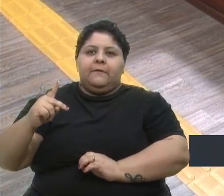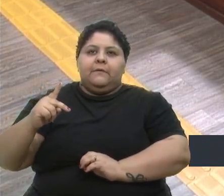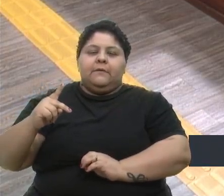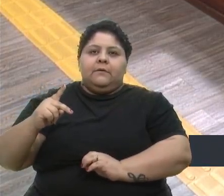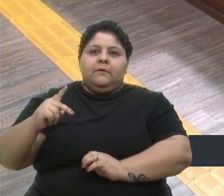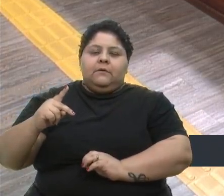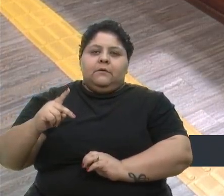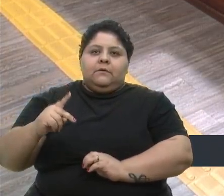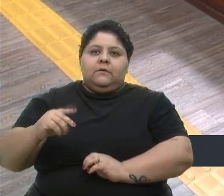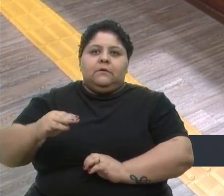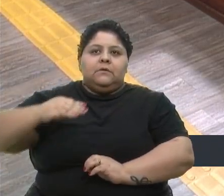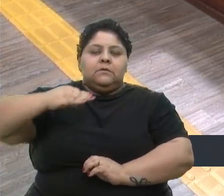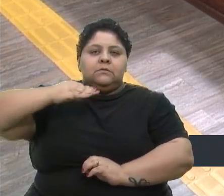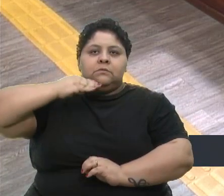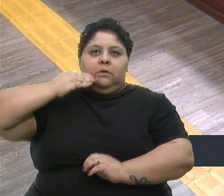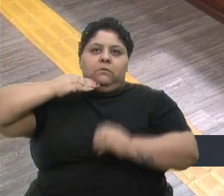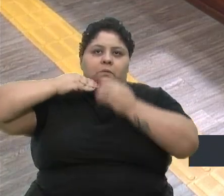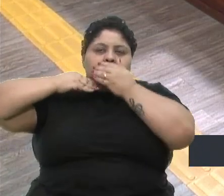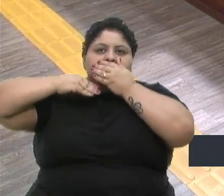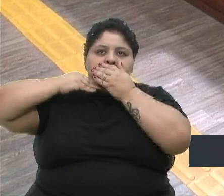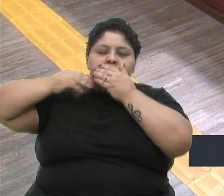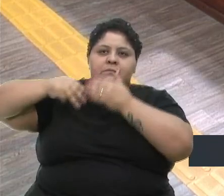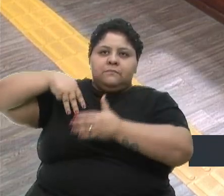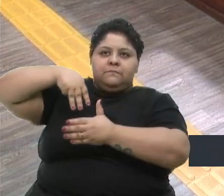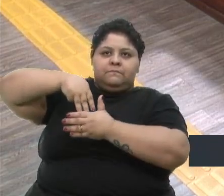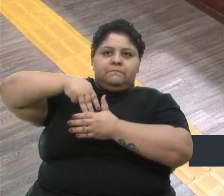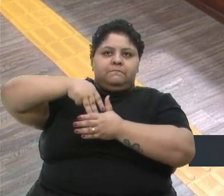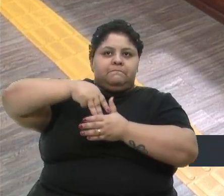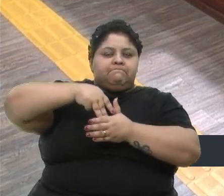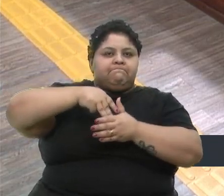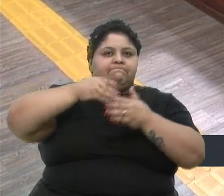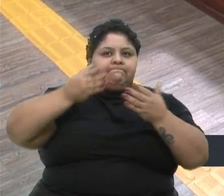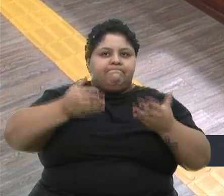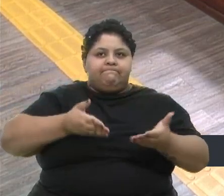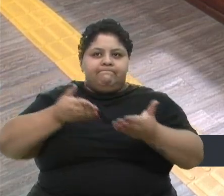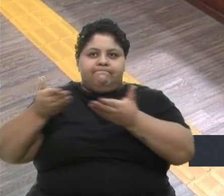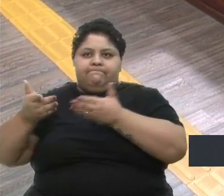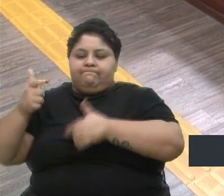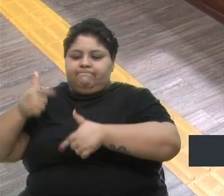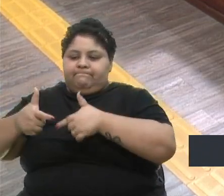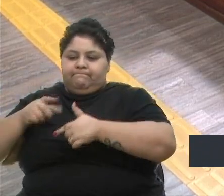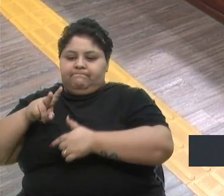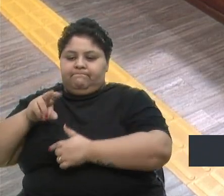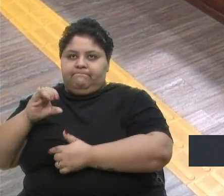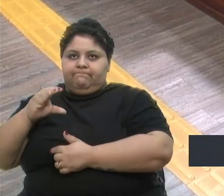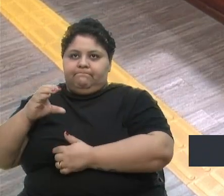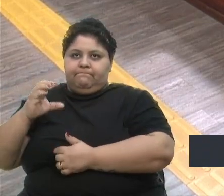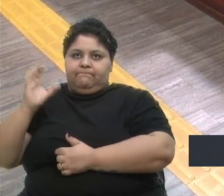Alexandre Bortoluz na tribuna. Passa os trabalhos ao vice Cadore.